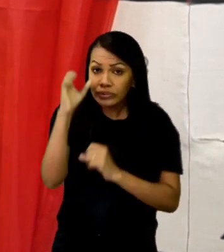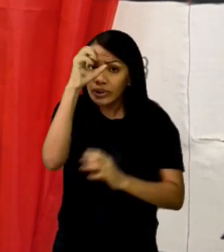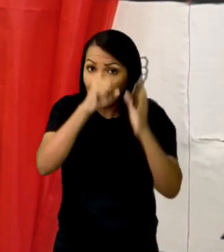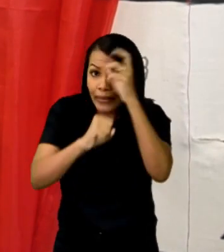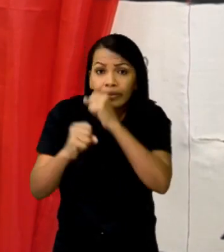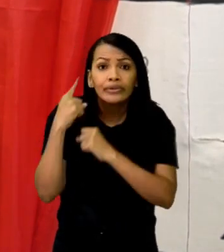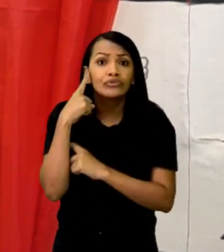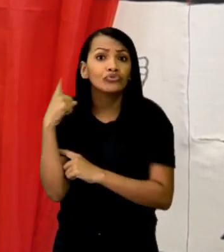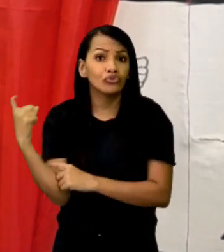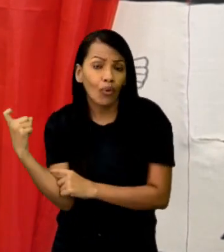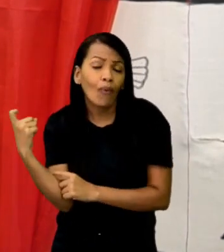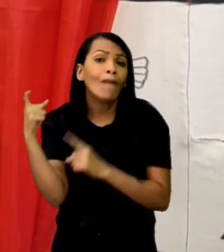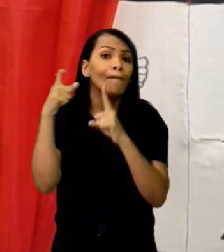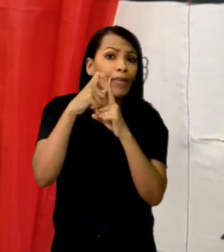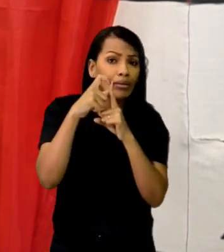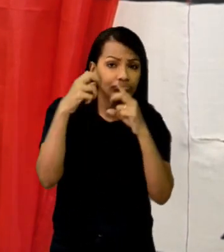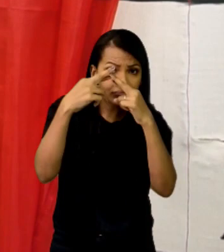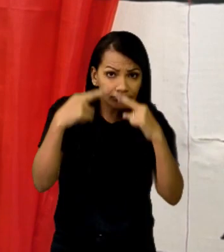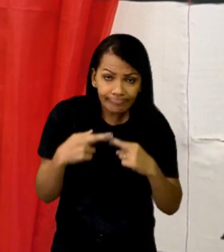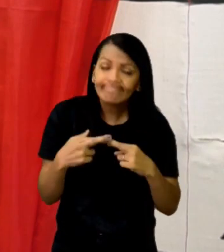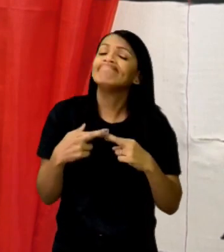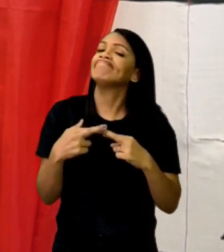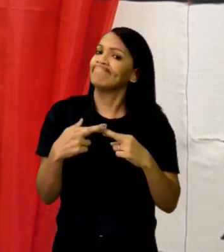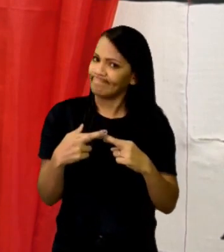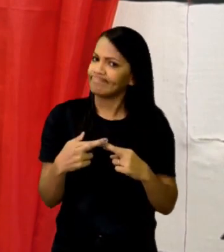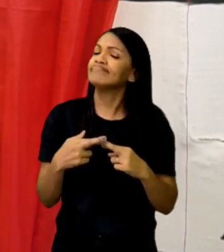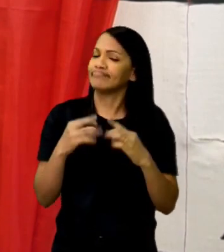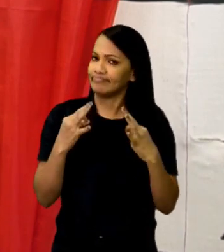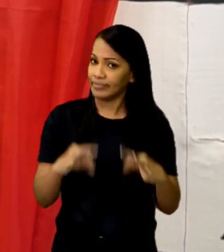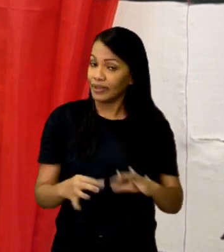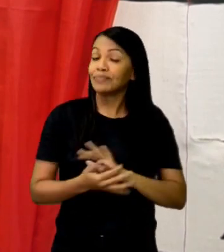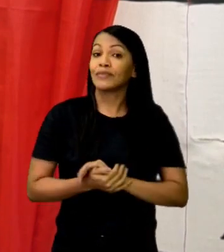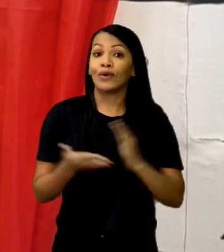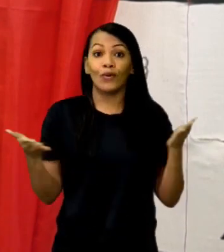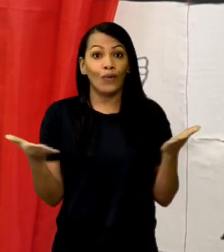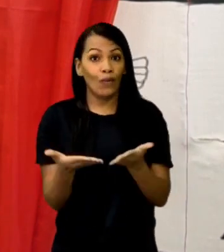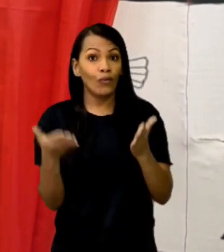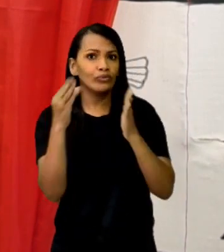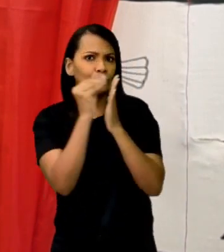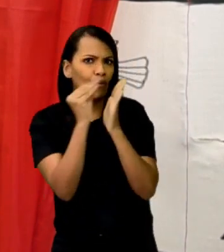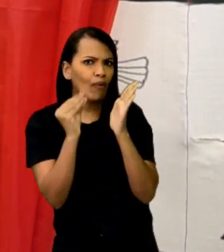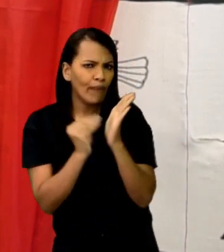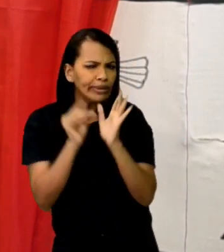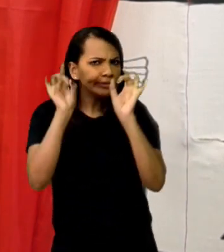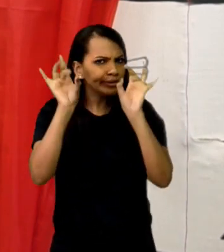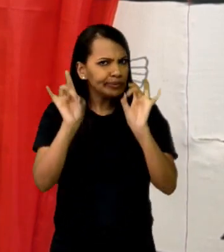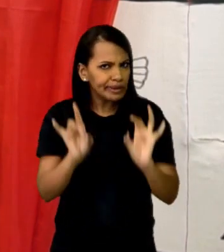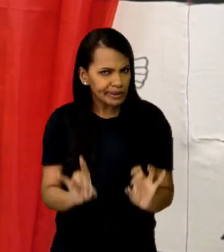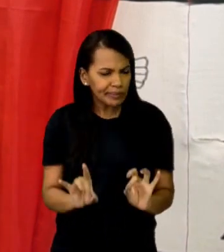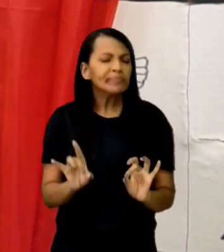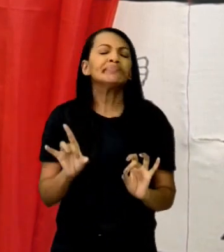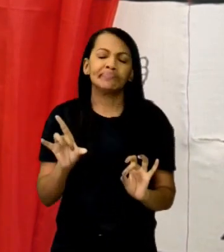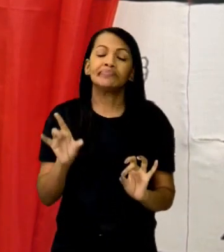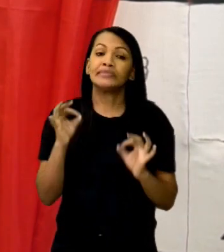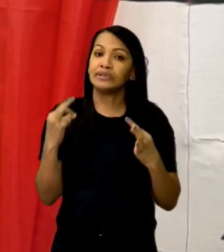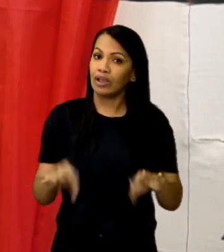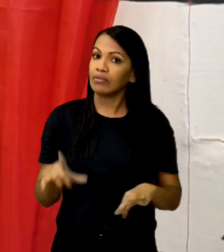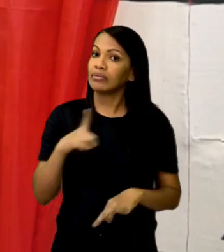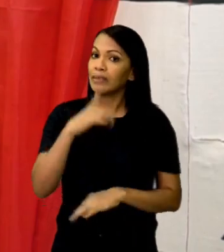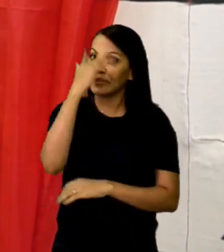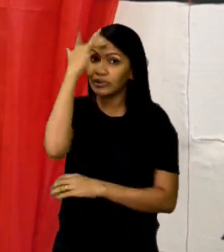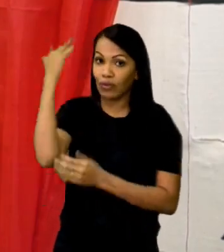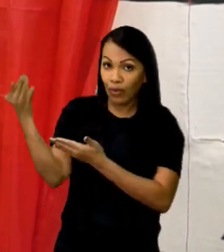sons, palavras e rimas? Hoje, nosso conteúdo está bem especial. Tem até